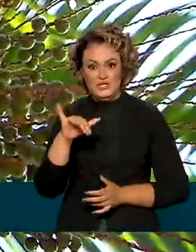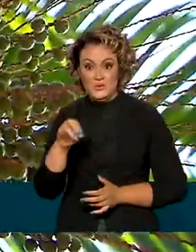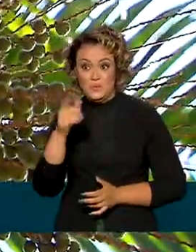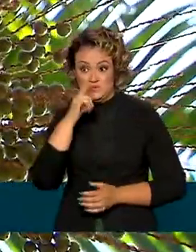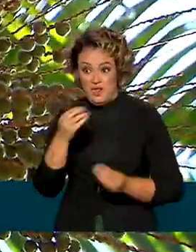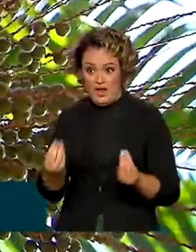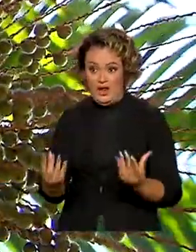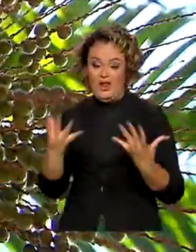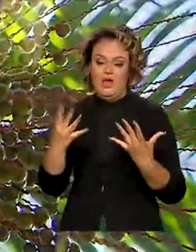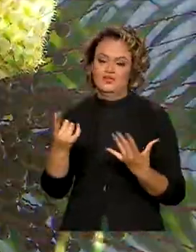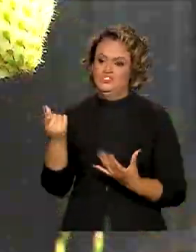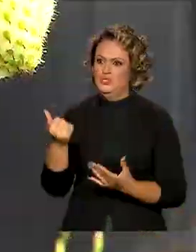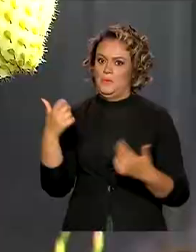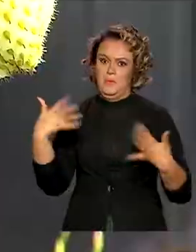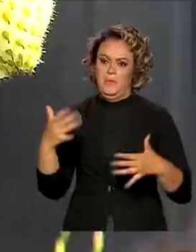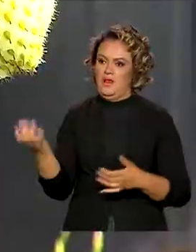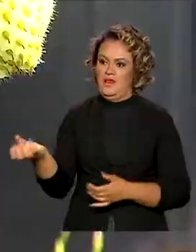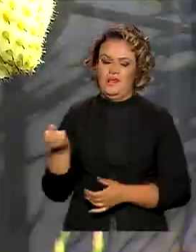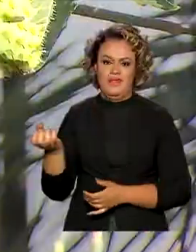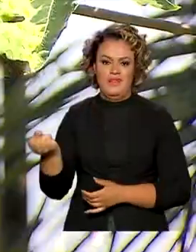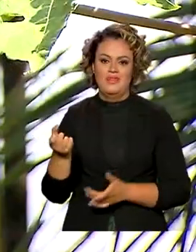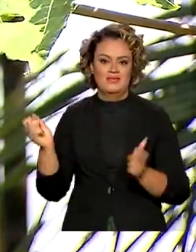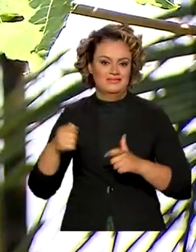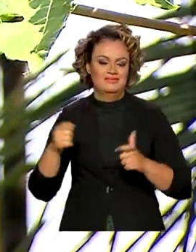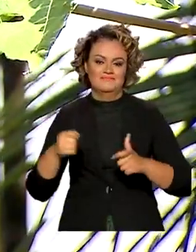próximo de 600 mil reais. O milagre do agro está na fruticultura.